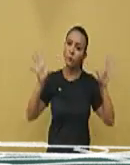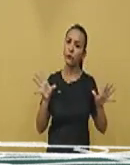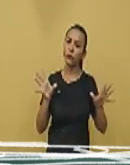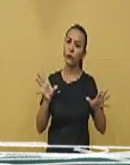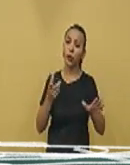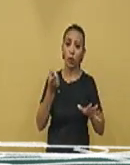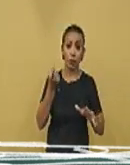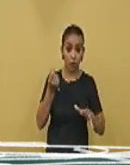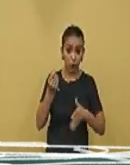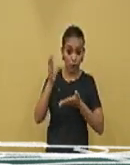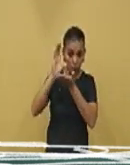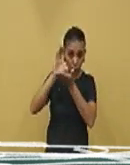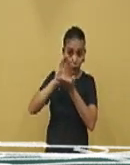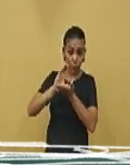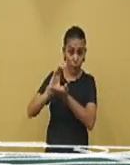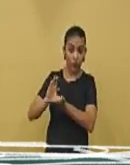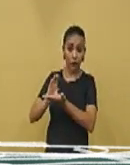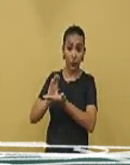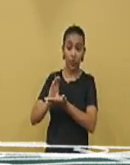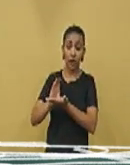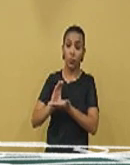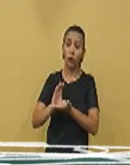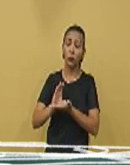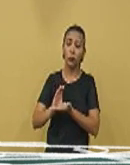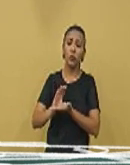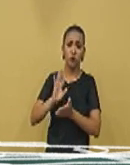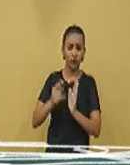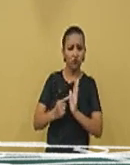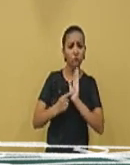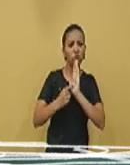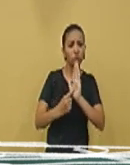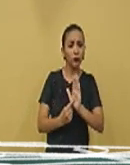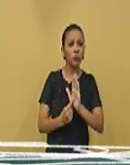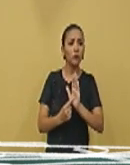dinheiro de custeio da universidade foi isso que foi apresentado